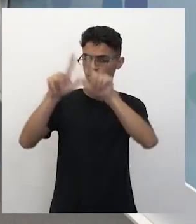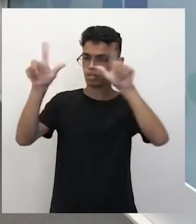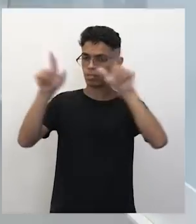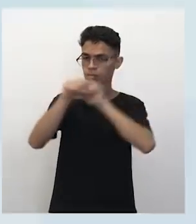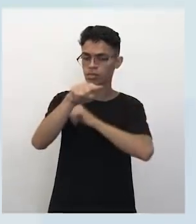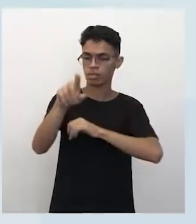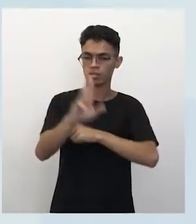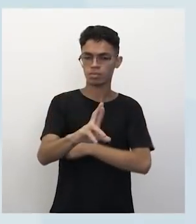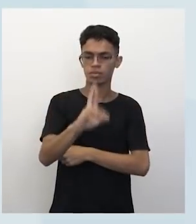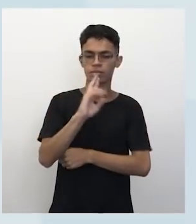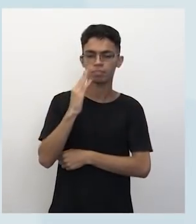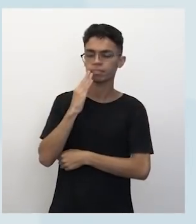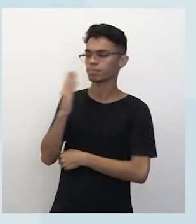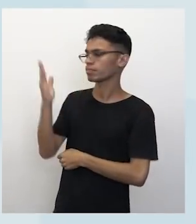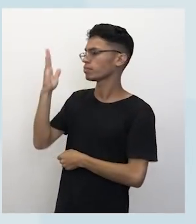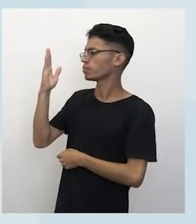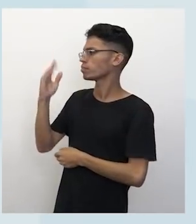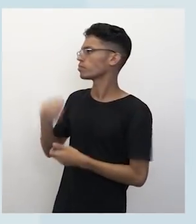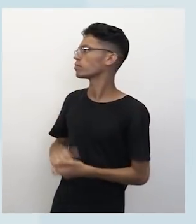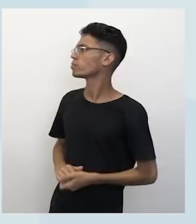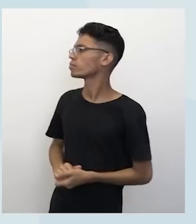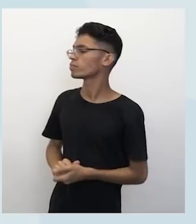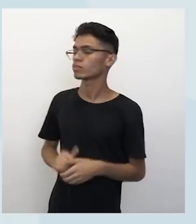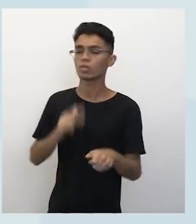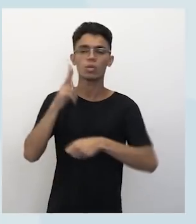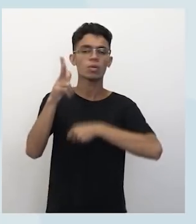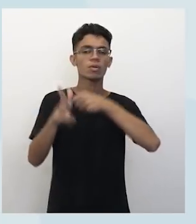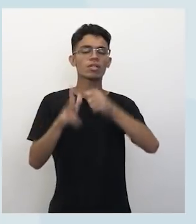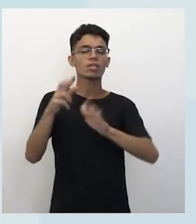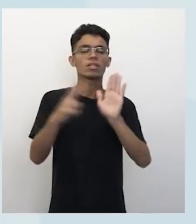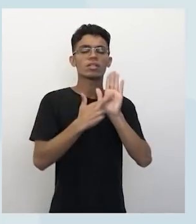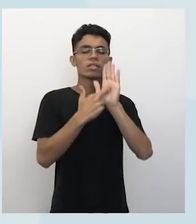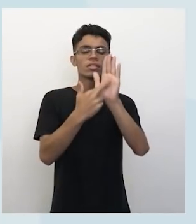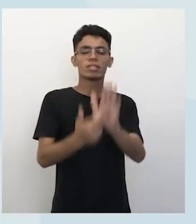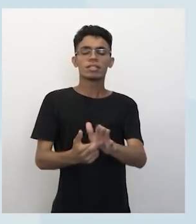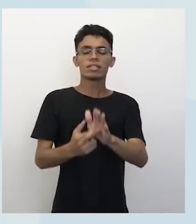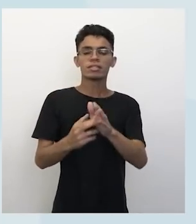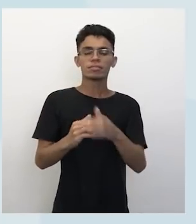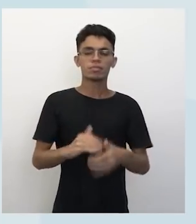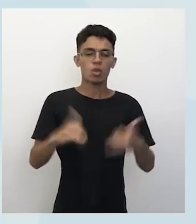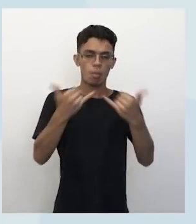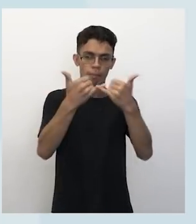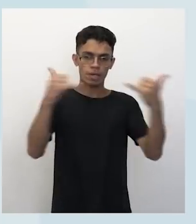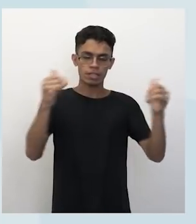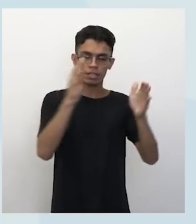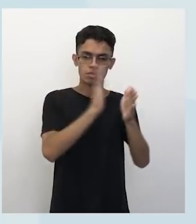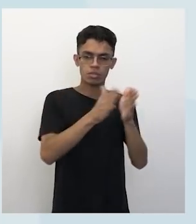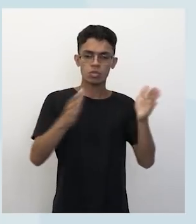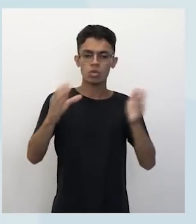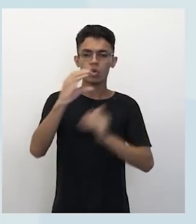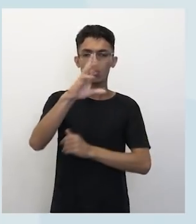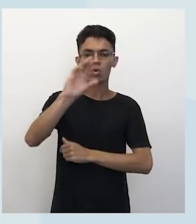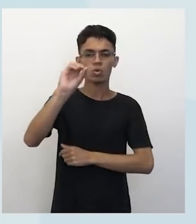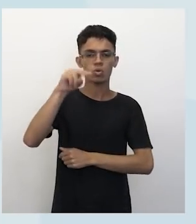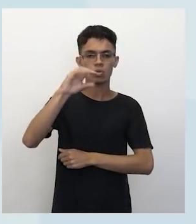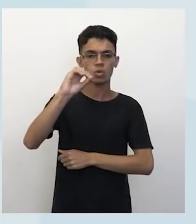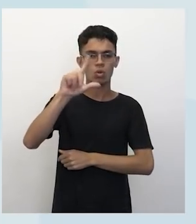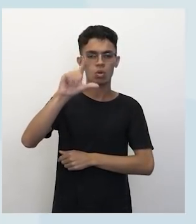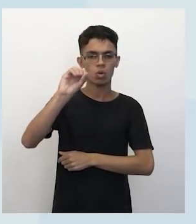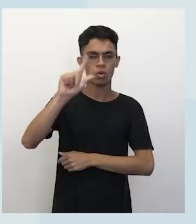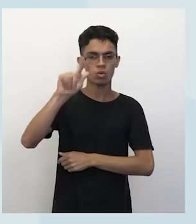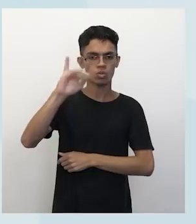vocês. Dá uma olhadinha. Este vídeo representa... Cronológico. Tipo? Muito tá bem. Está subindo. Cronológico. É isso aí.